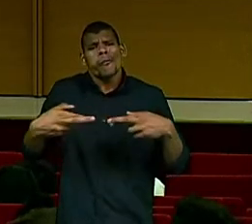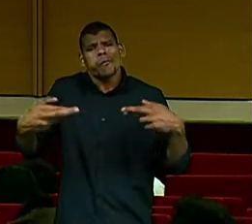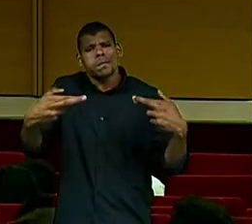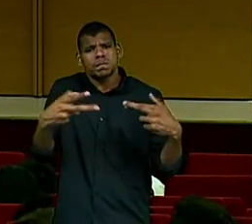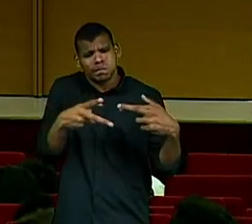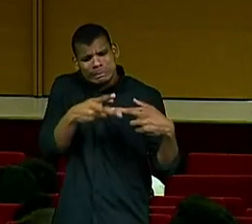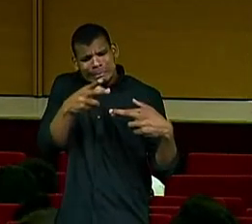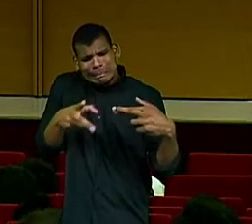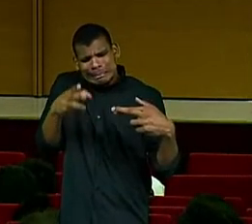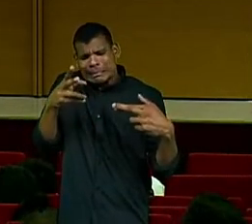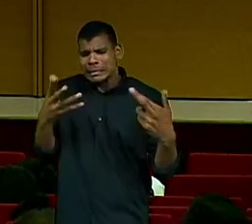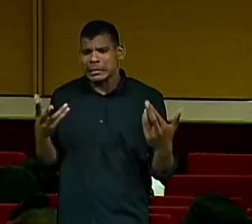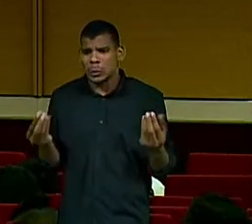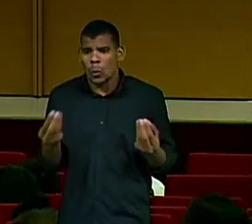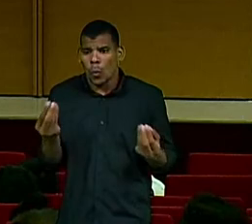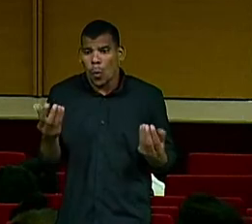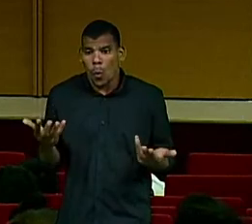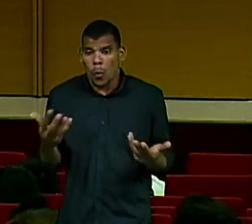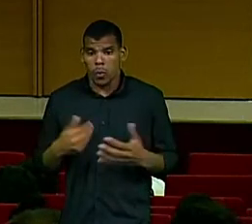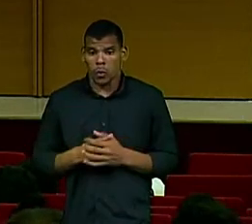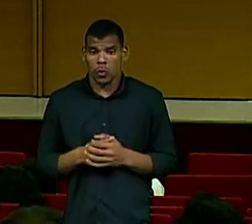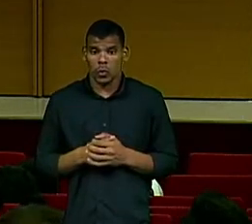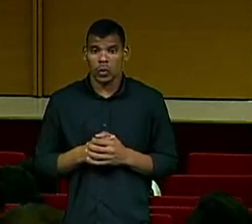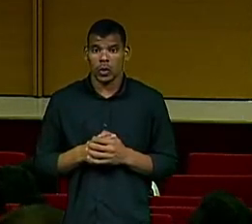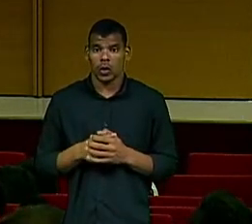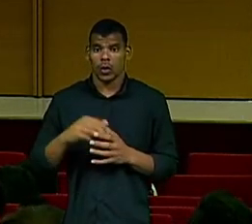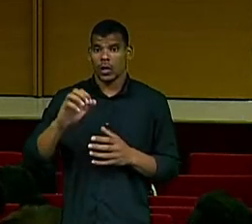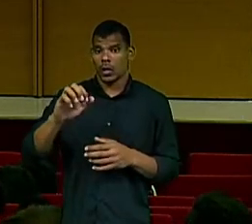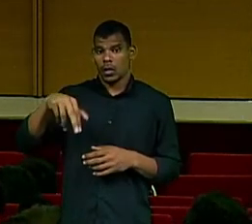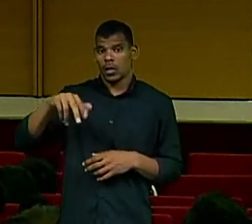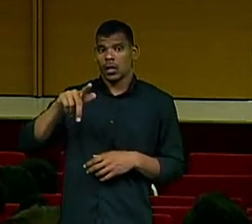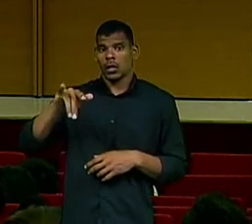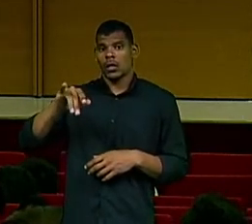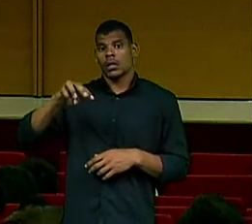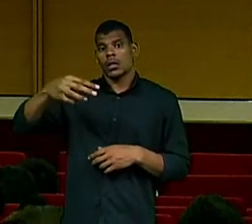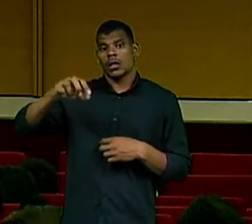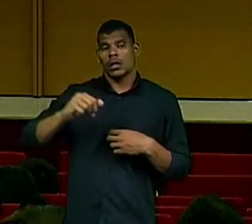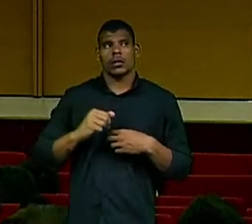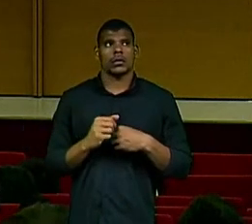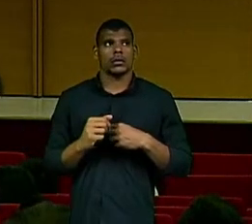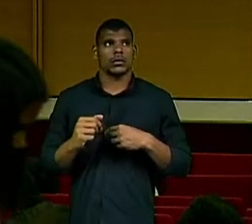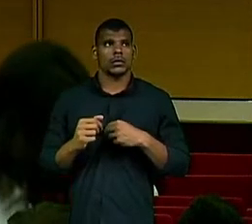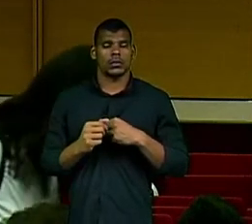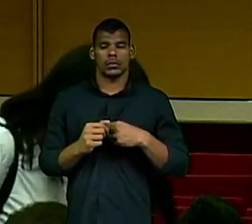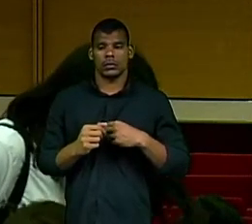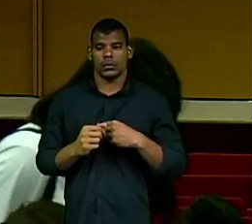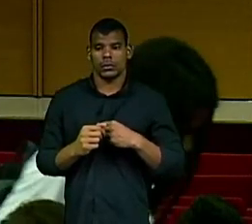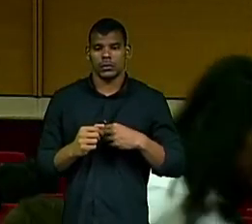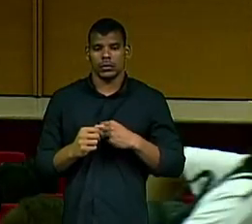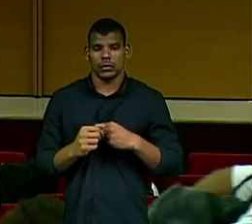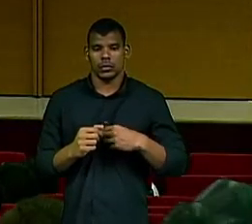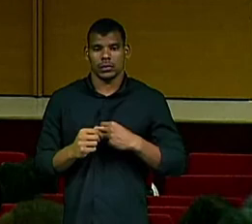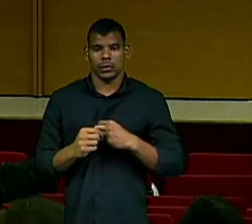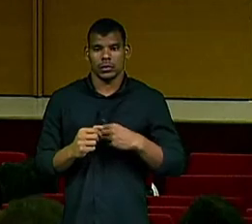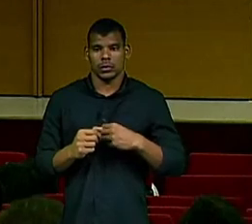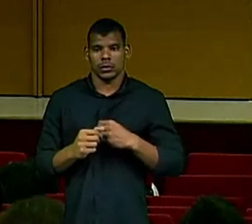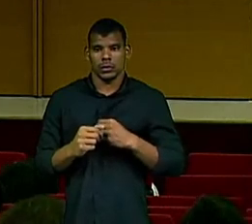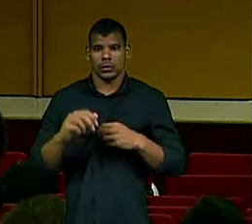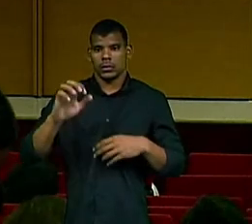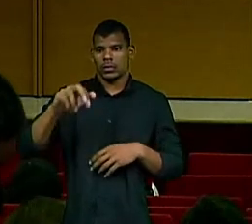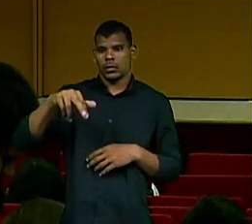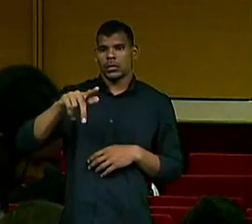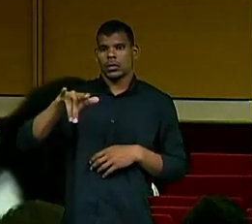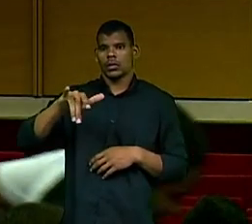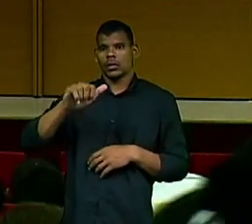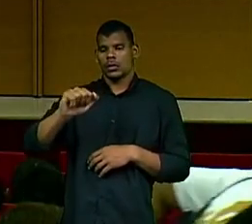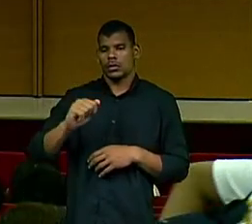uma tesoura microscópica existe uma enzima que faz isso nome que cai no vestibular enzima de